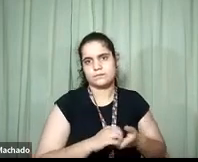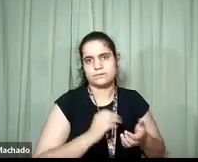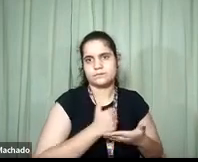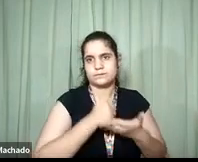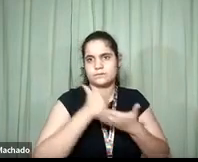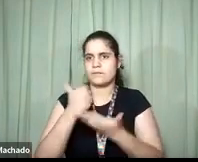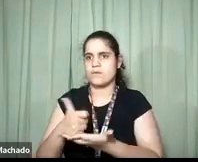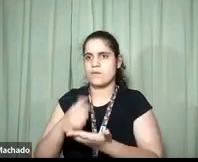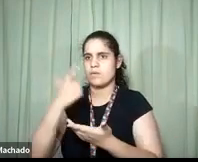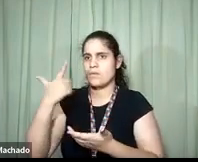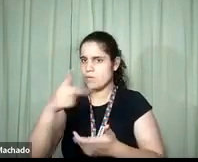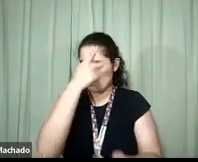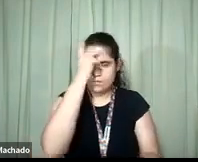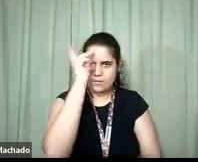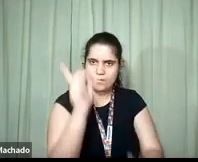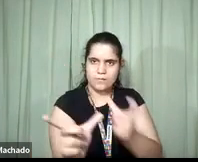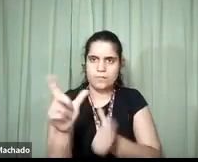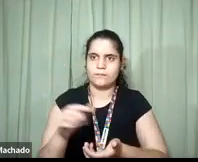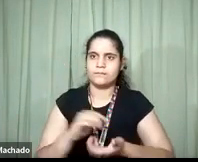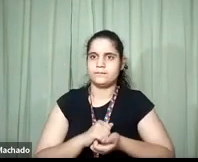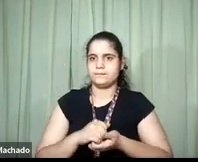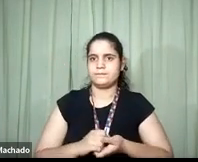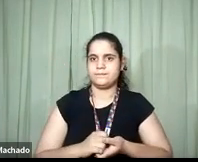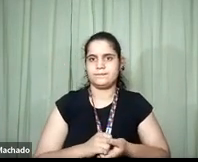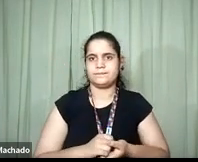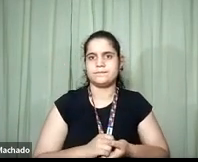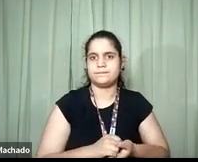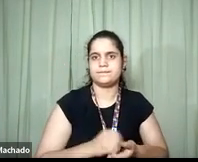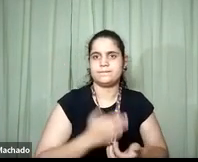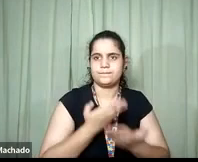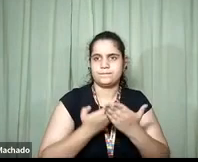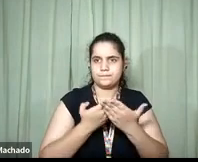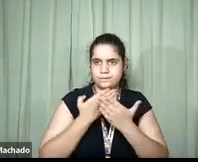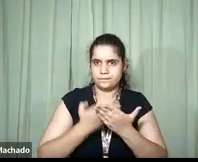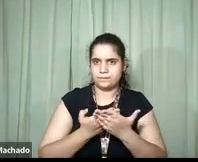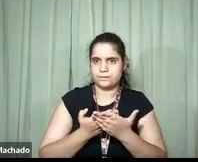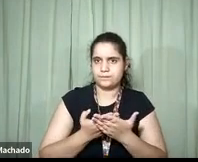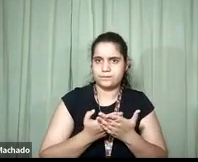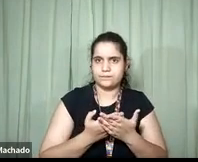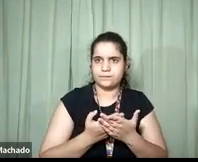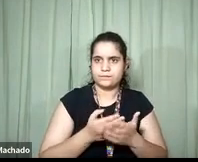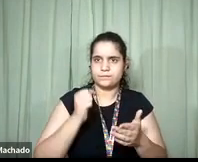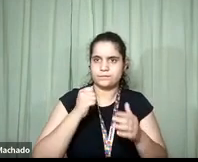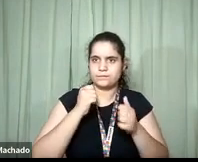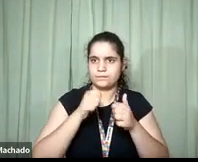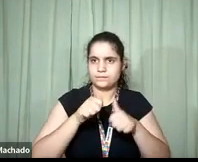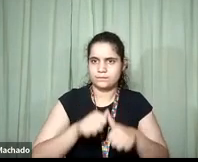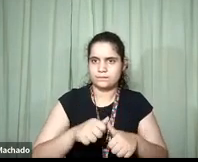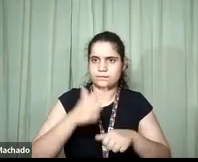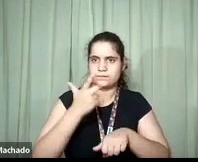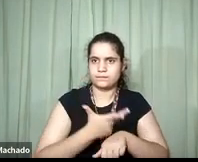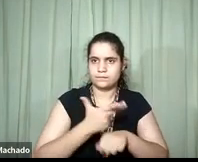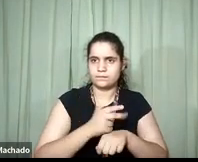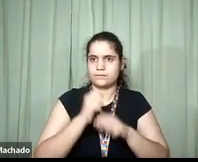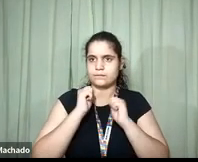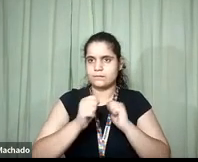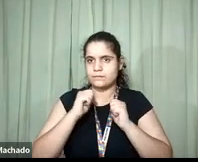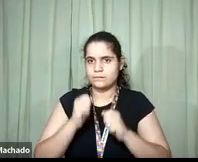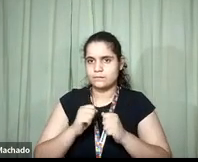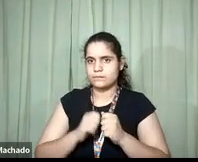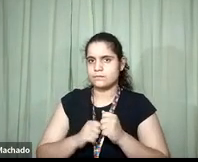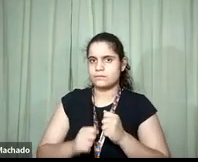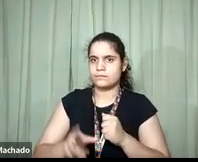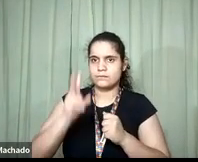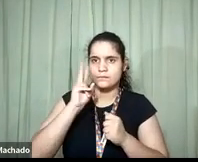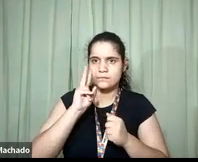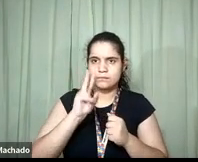outras pessoas, e essa aula do doutor, ela fica gravada para que possa, como havíamos falado, para